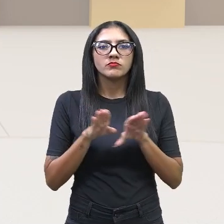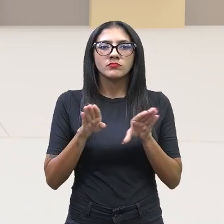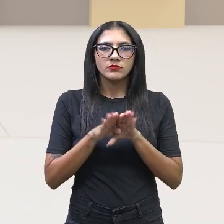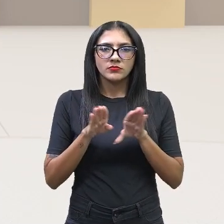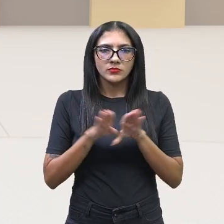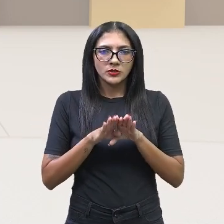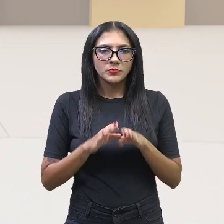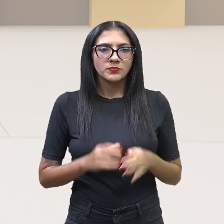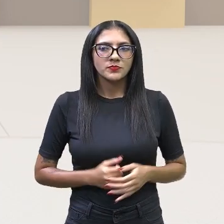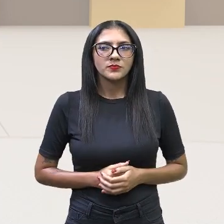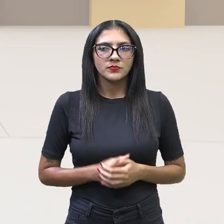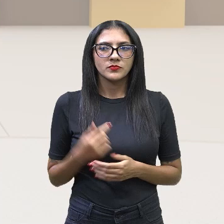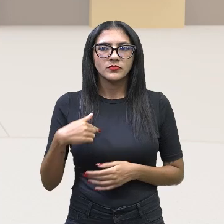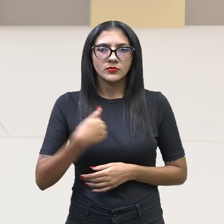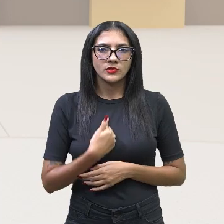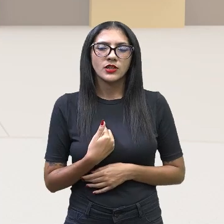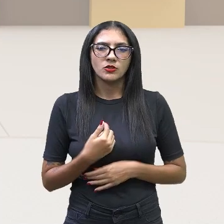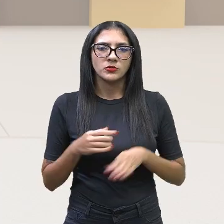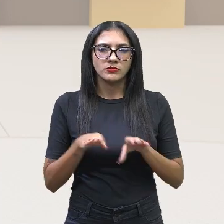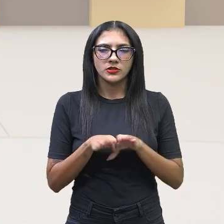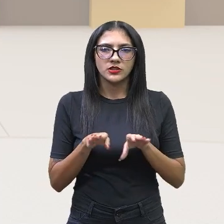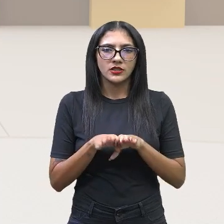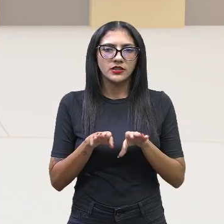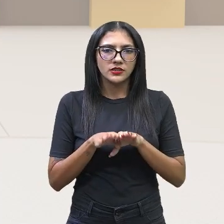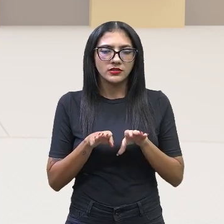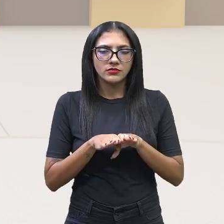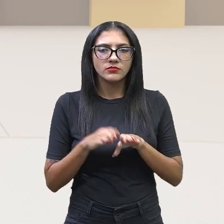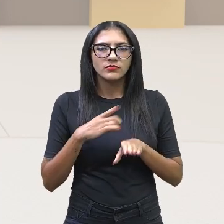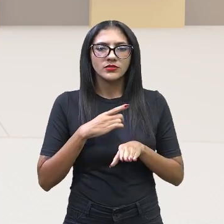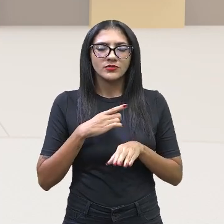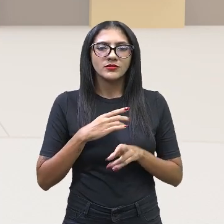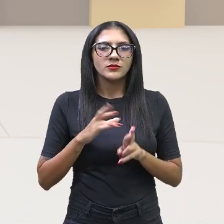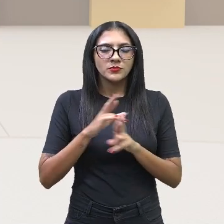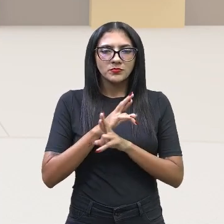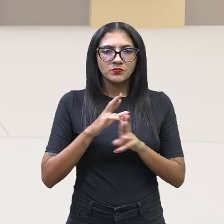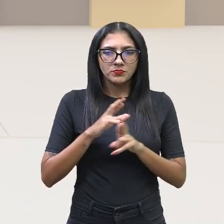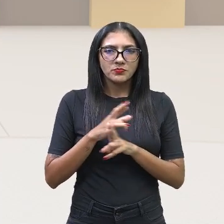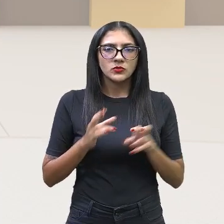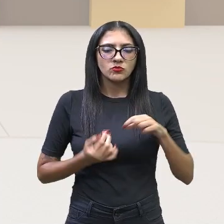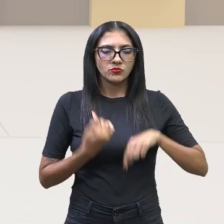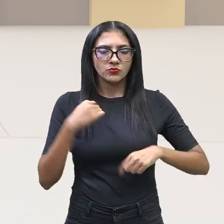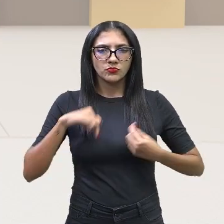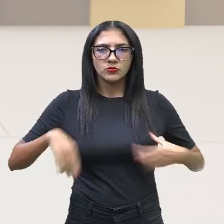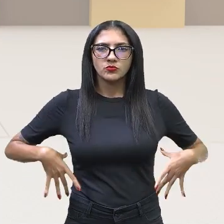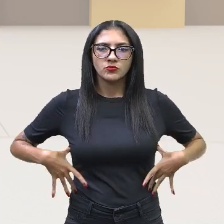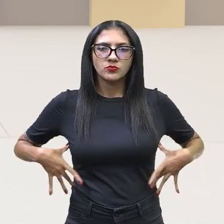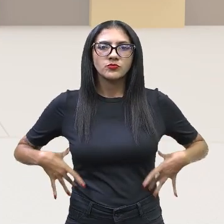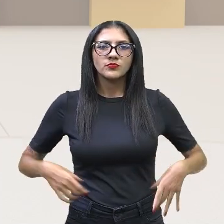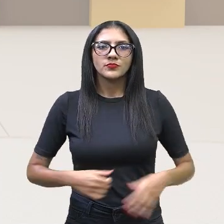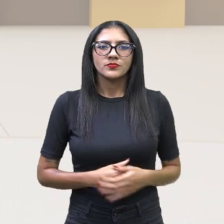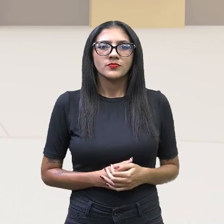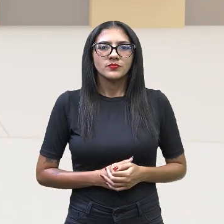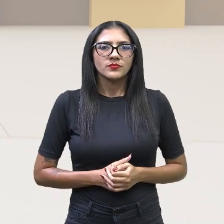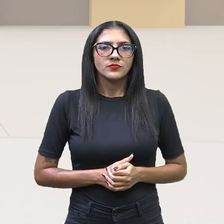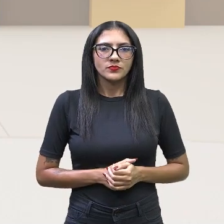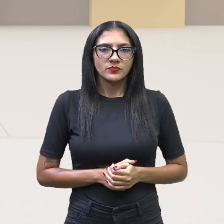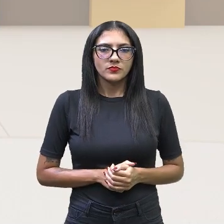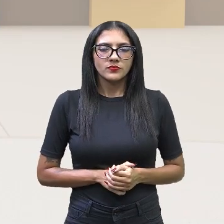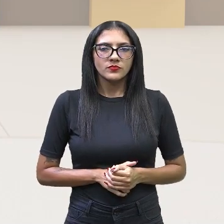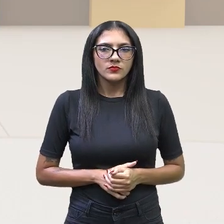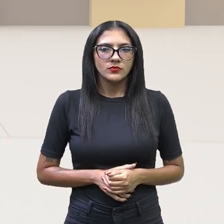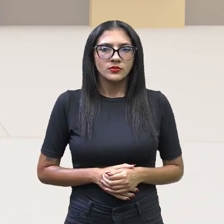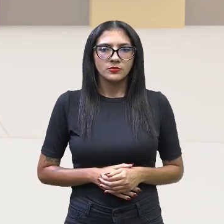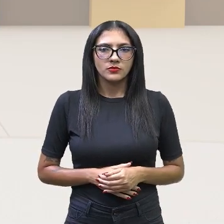o exterior, né, o nariz, a boca também exerce essa função, até os pulmões. Depois nós